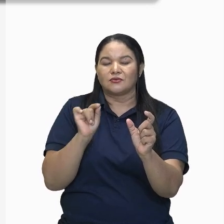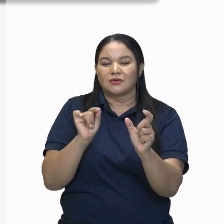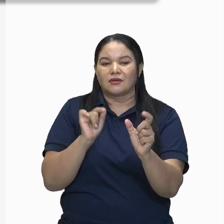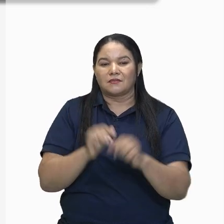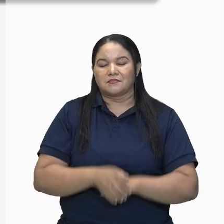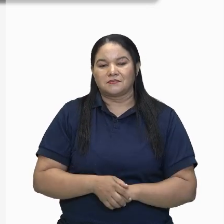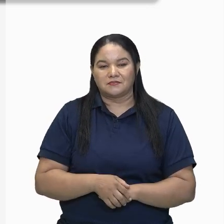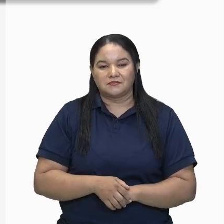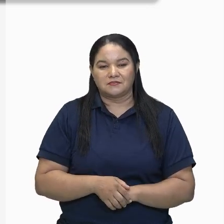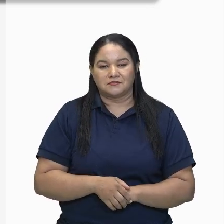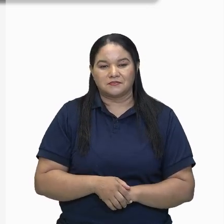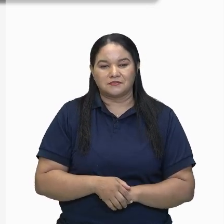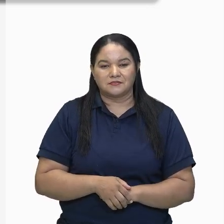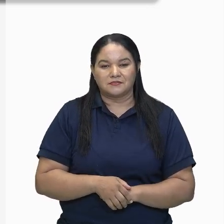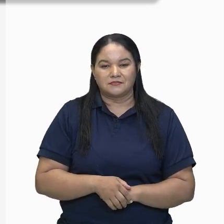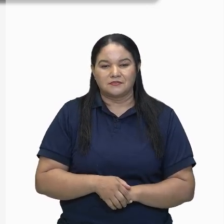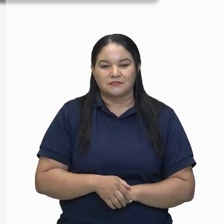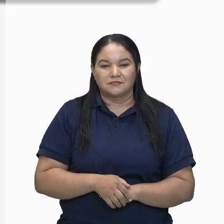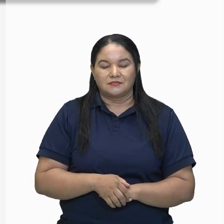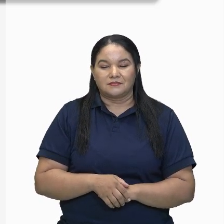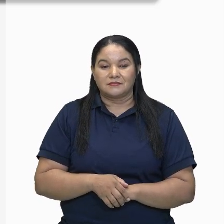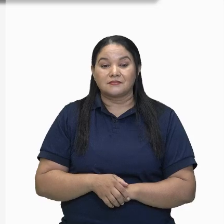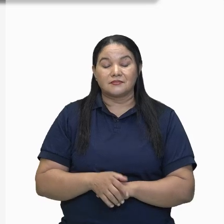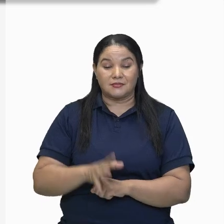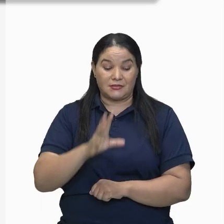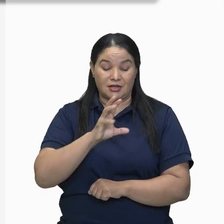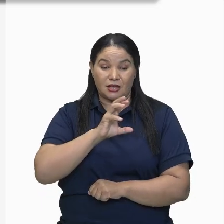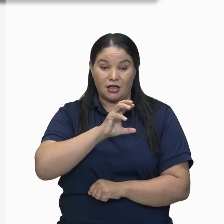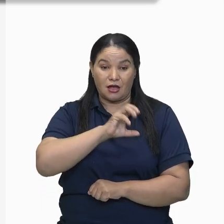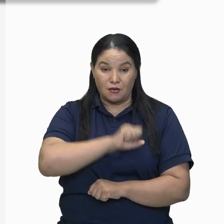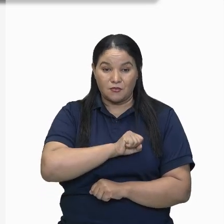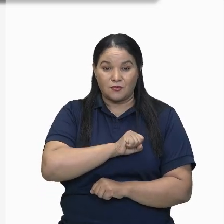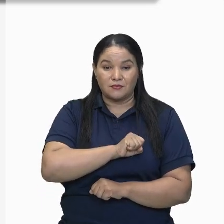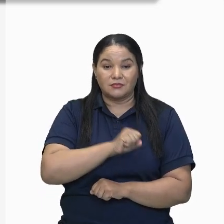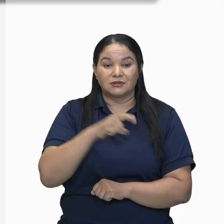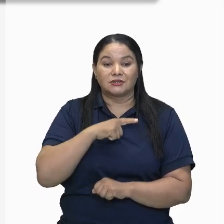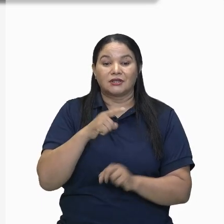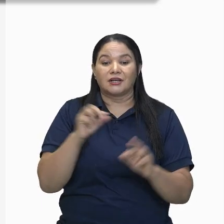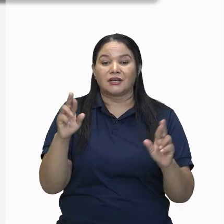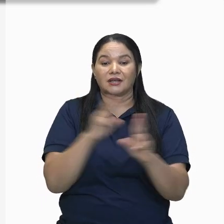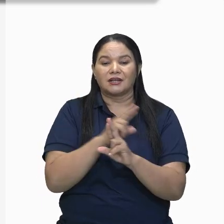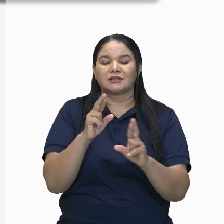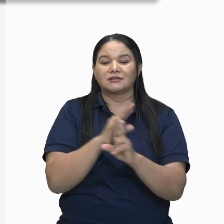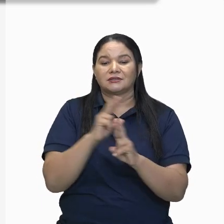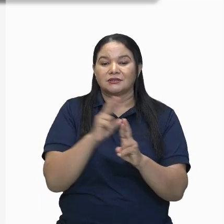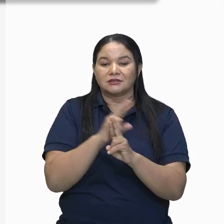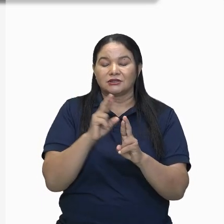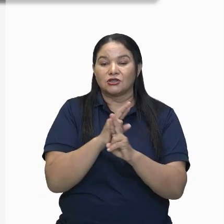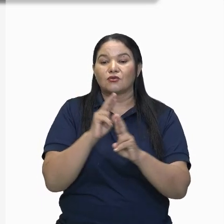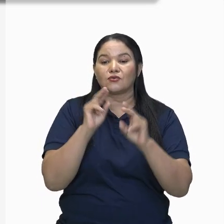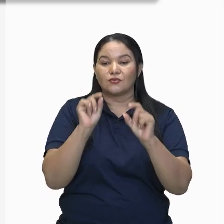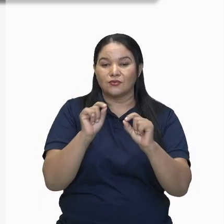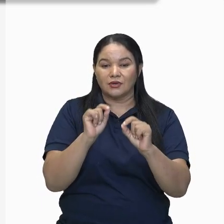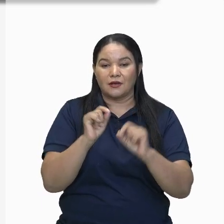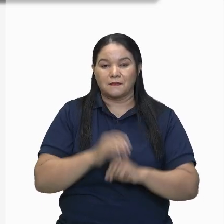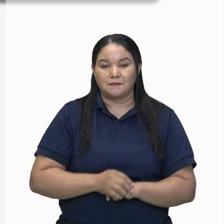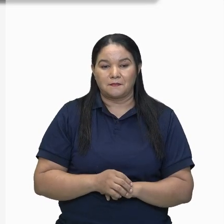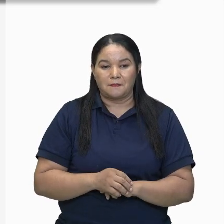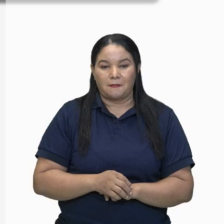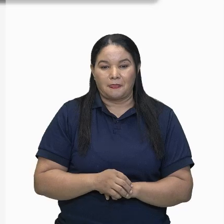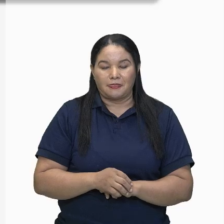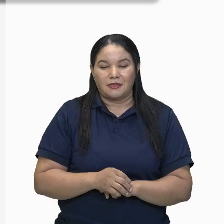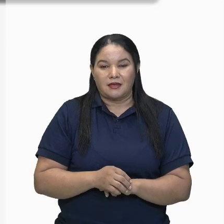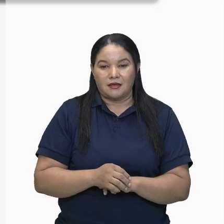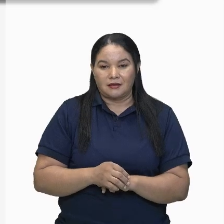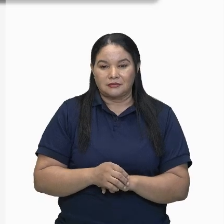entender. Nietzsche vai dizer que esse amor fati, ele possui uma relação intrínseca com aquilo que ele chama de